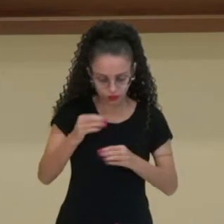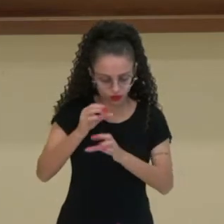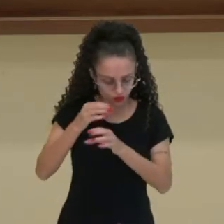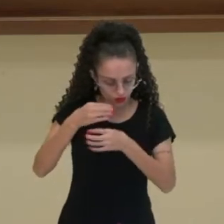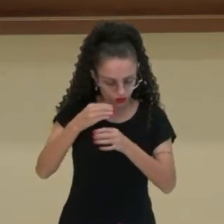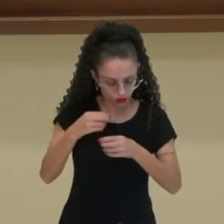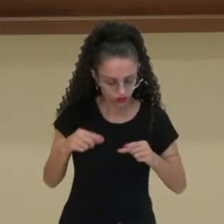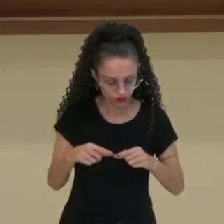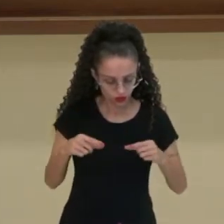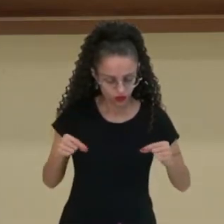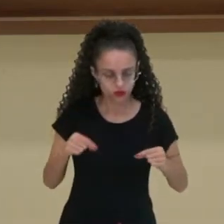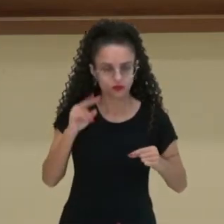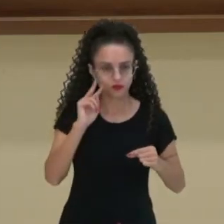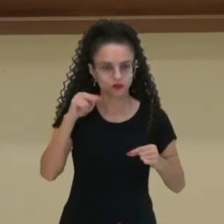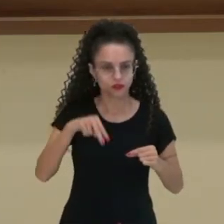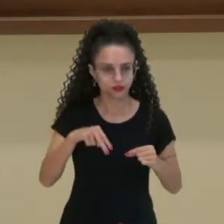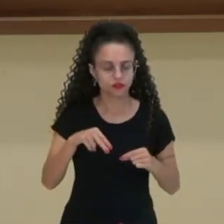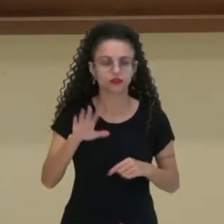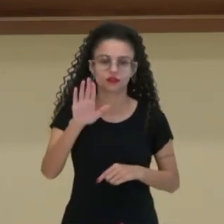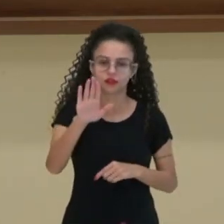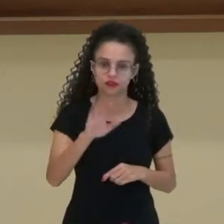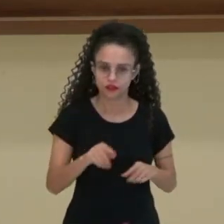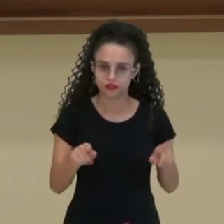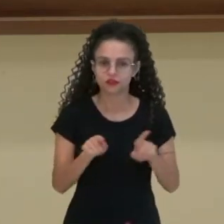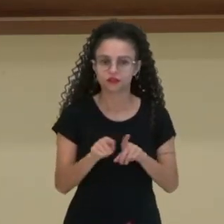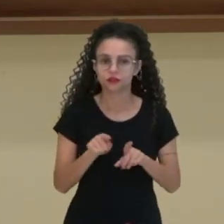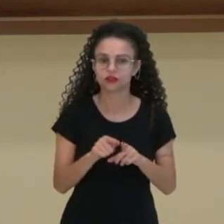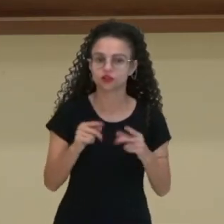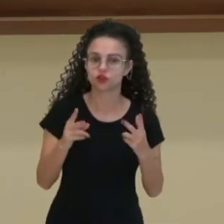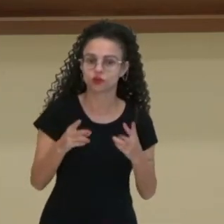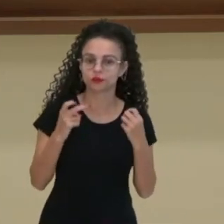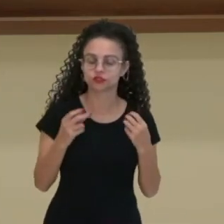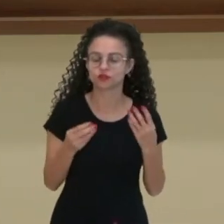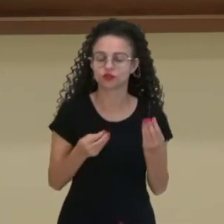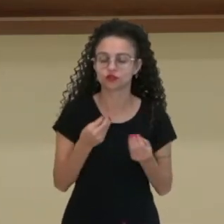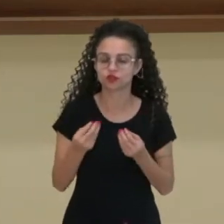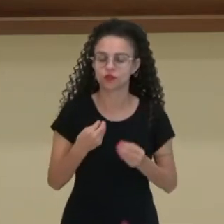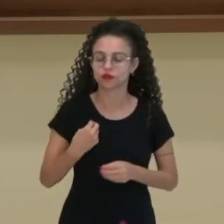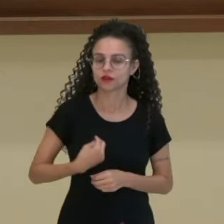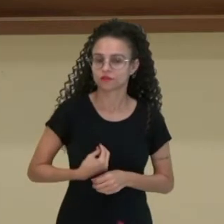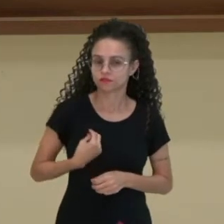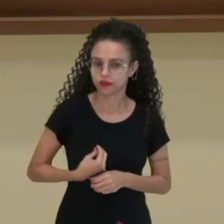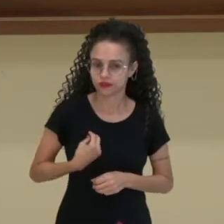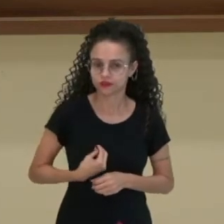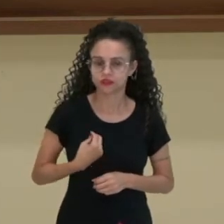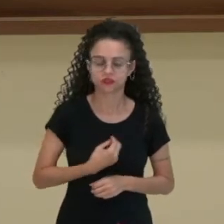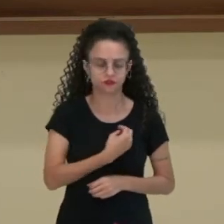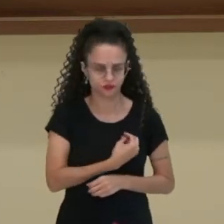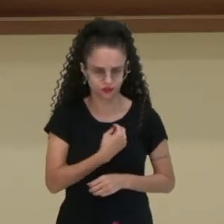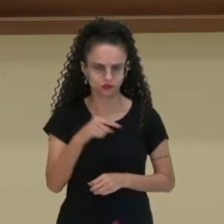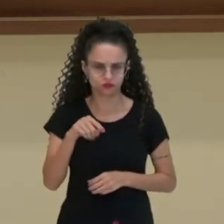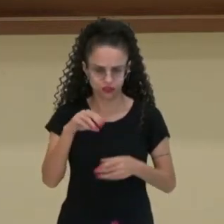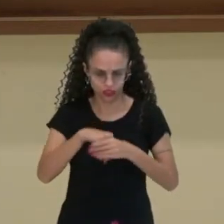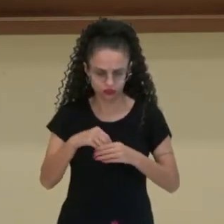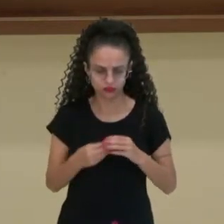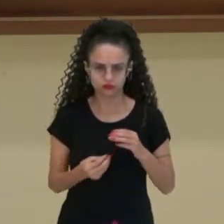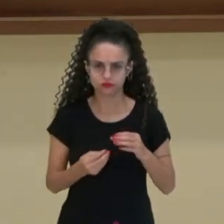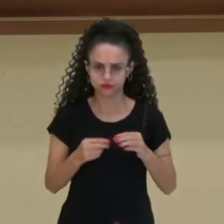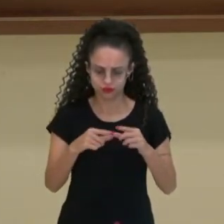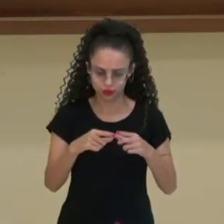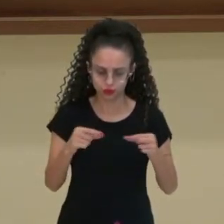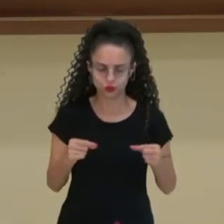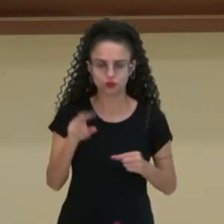Ele observou, e mais ainda, ele observou ali a presença de seres vivos nessa cortiça com